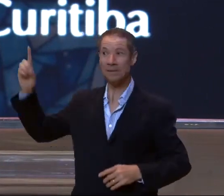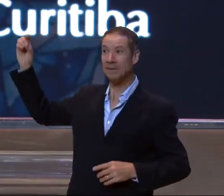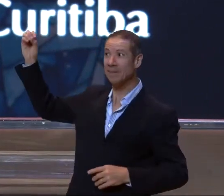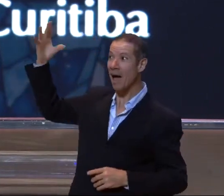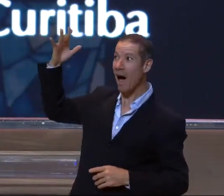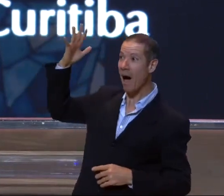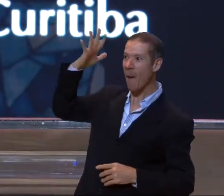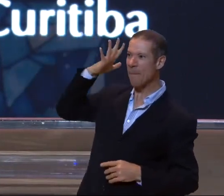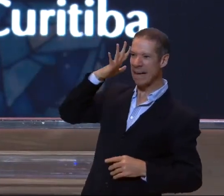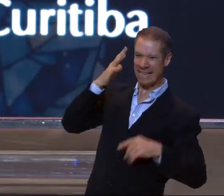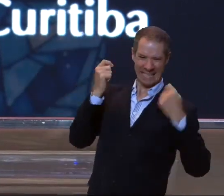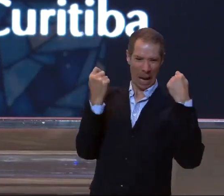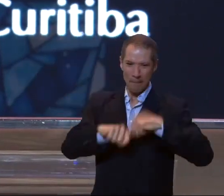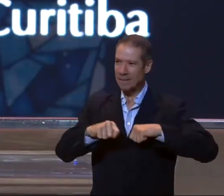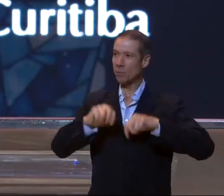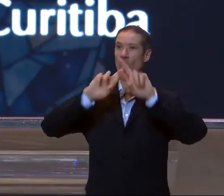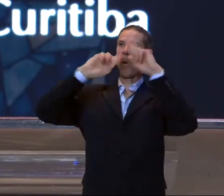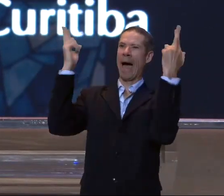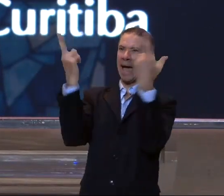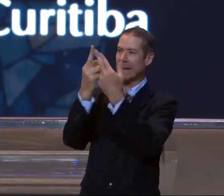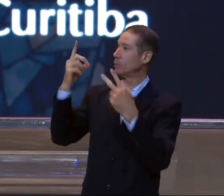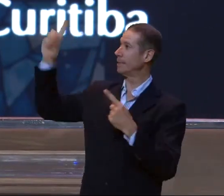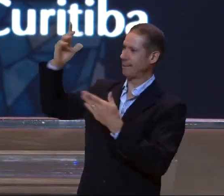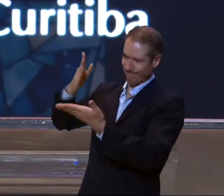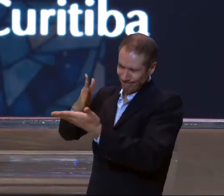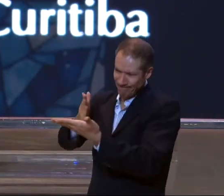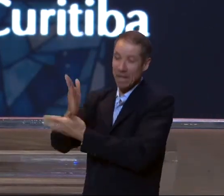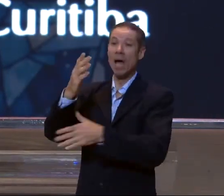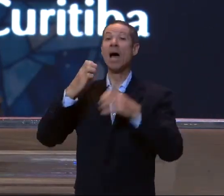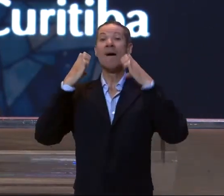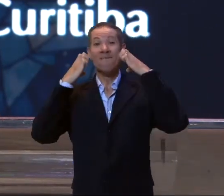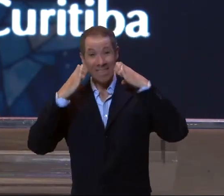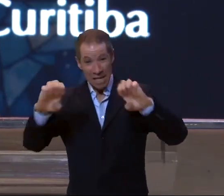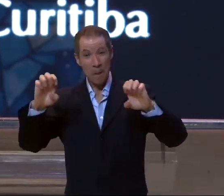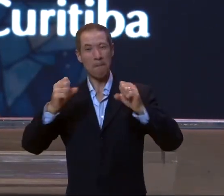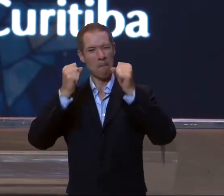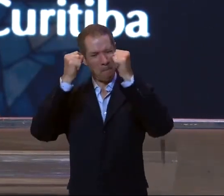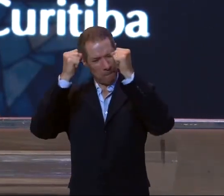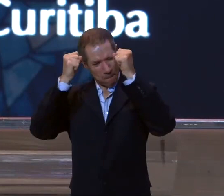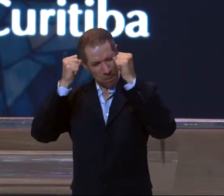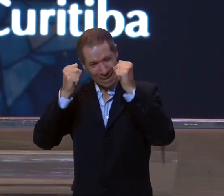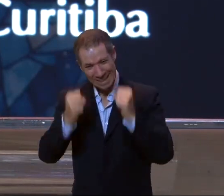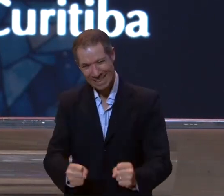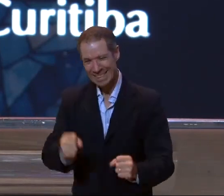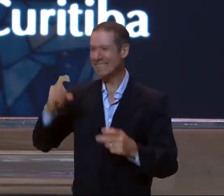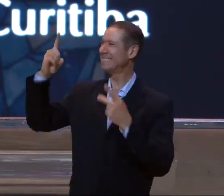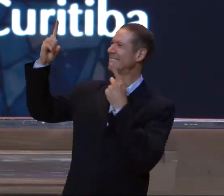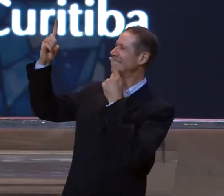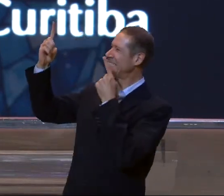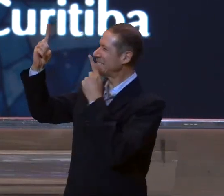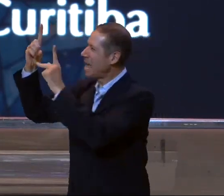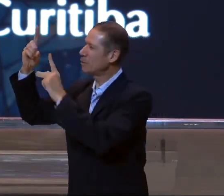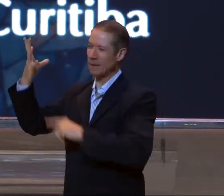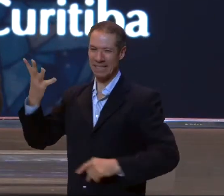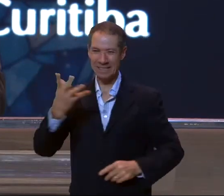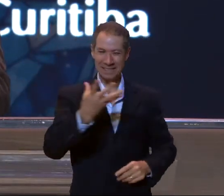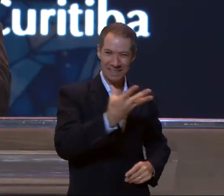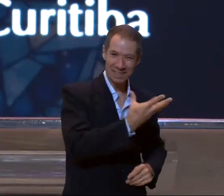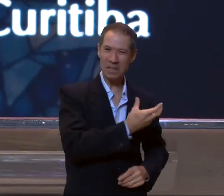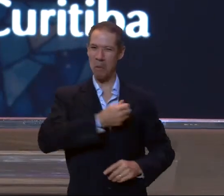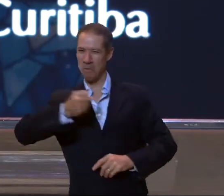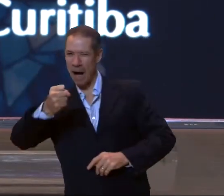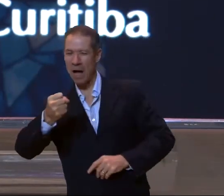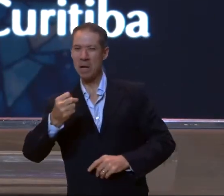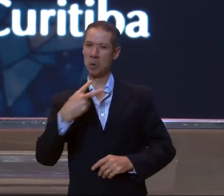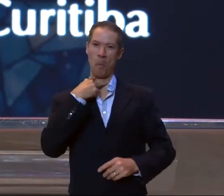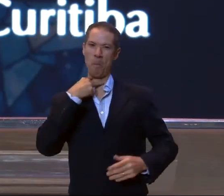capacitações para que o reino dEle avance, porque o Evangelho é o poder de Deus para salvar. Ele